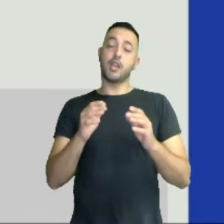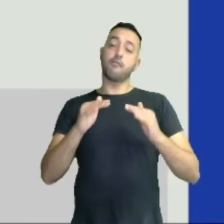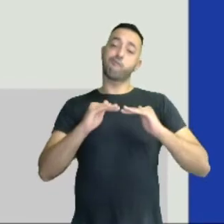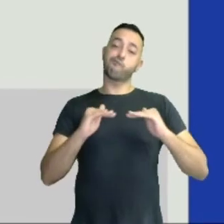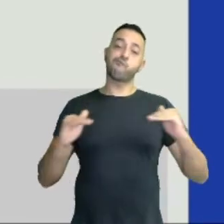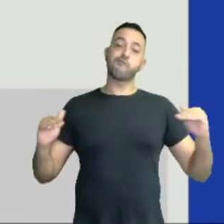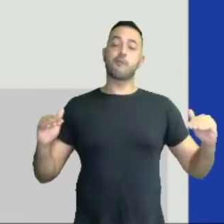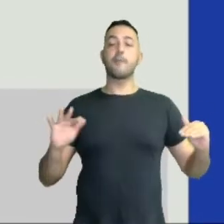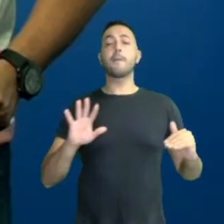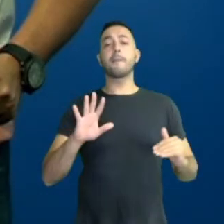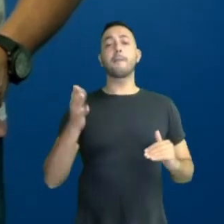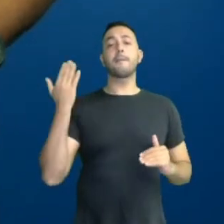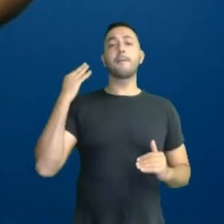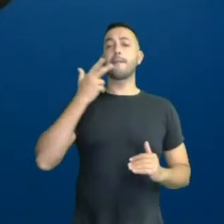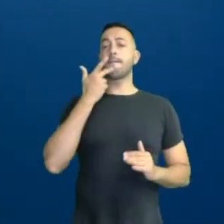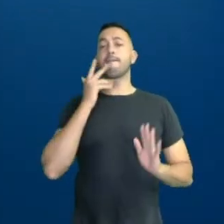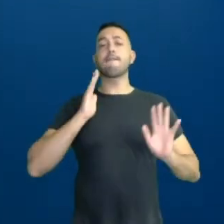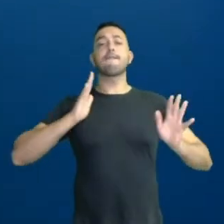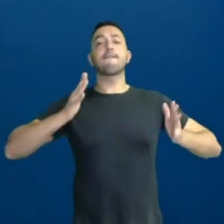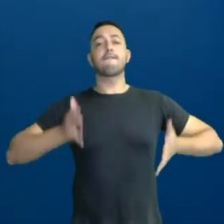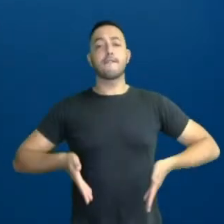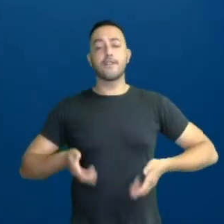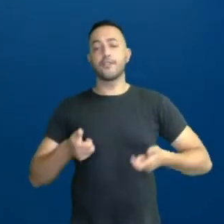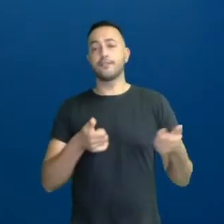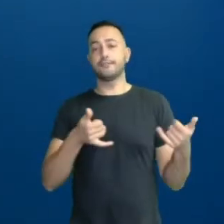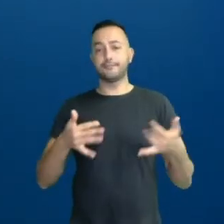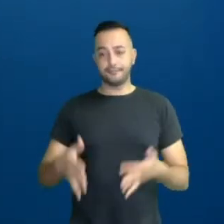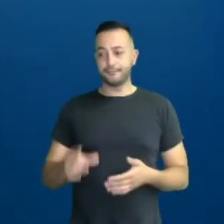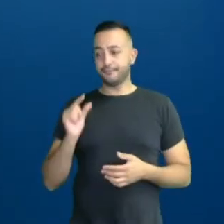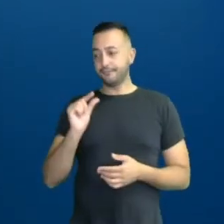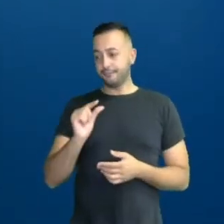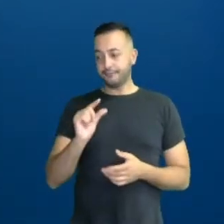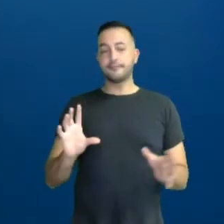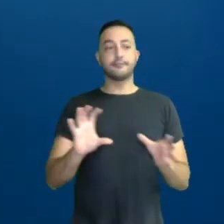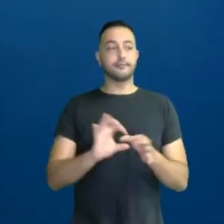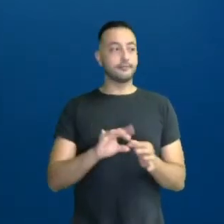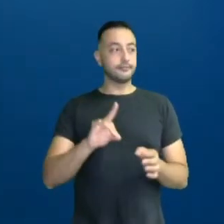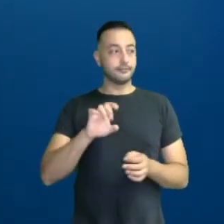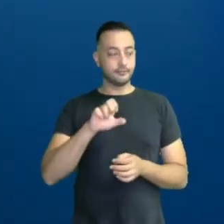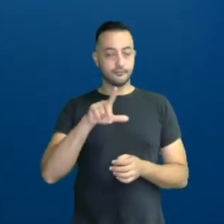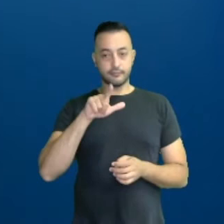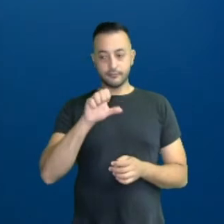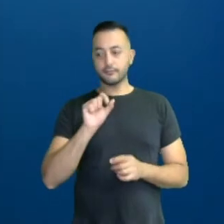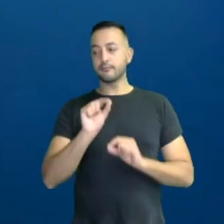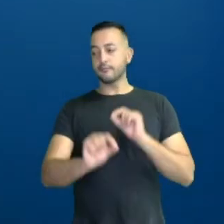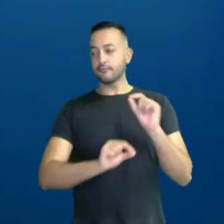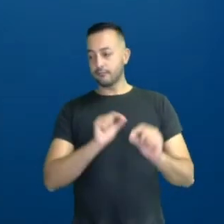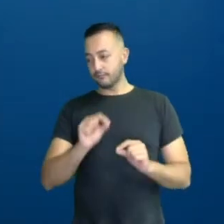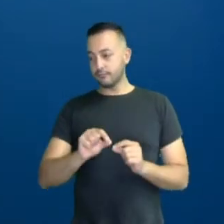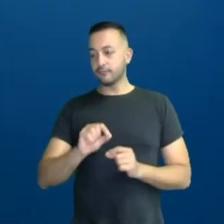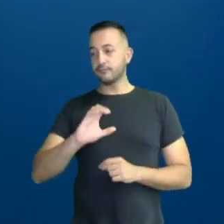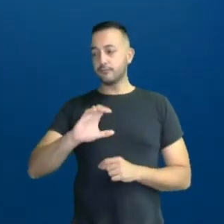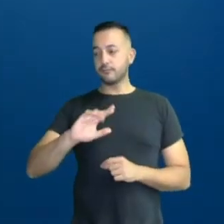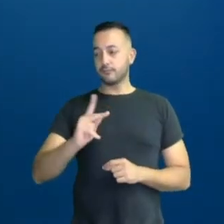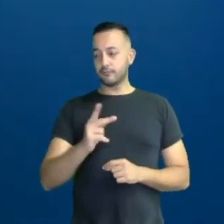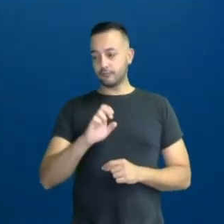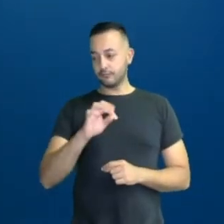Como eu tinha falado anteriormente sobre essa questão de que eu ia explicar um pouquinho sobre essa Liga de Delos, é o seguinte: